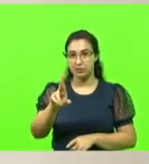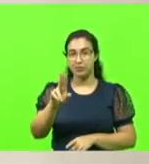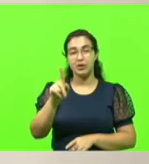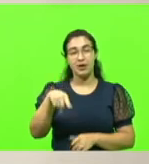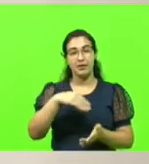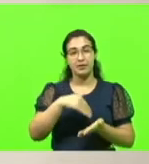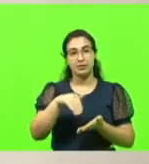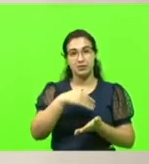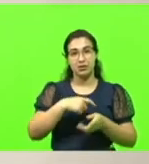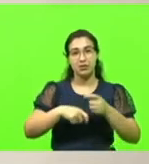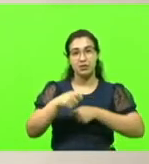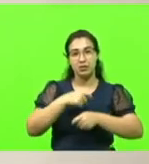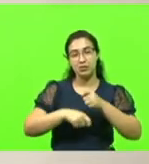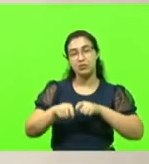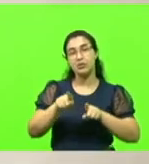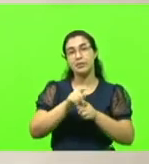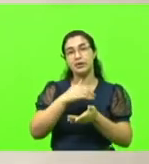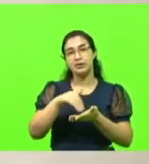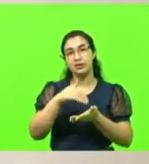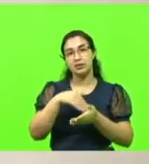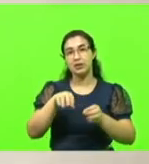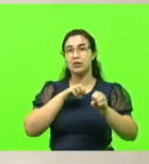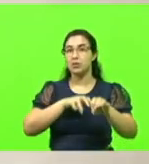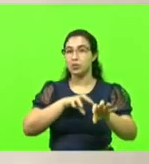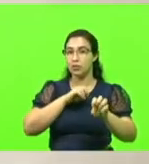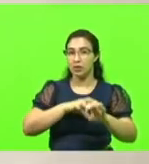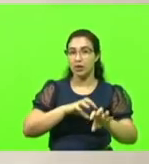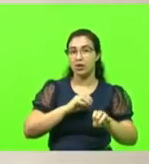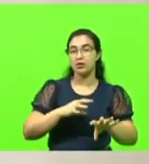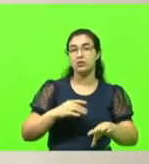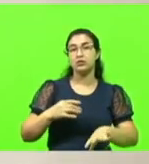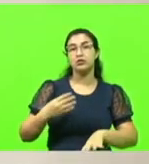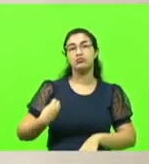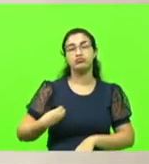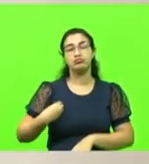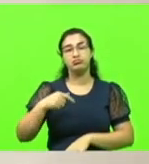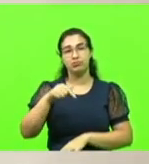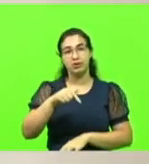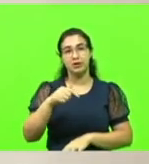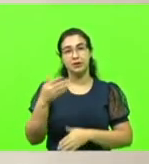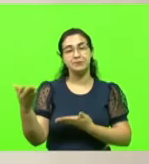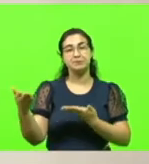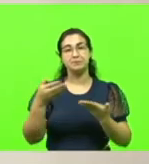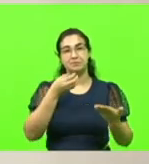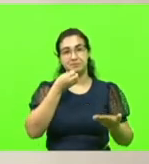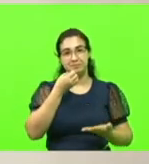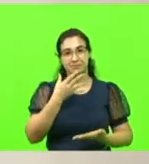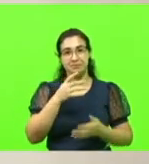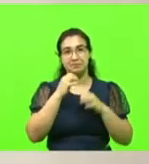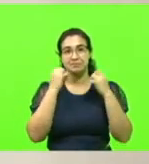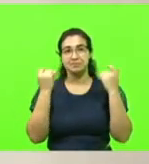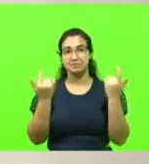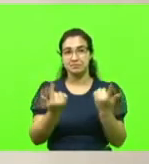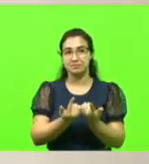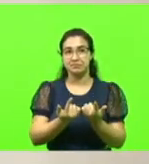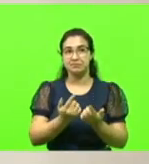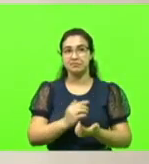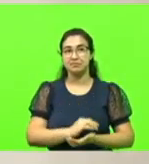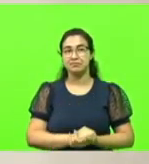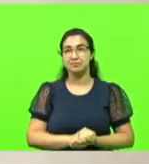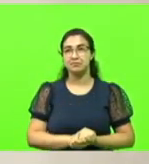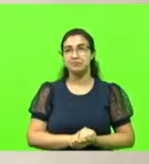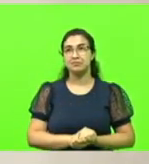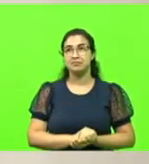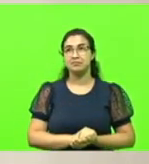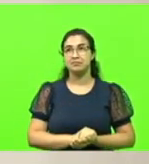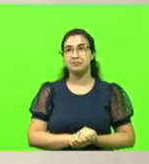como o secretário da Educação também, que está acompanhando. Sejam bem-vindos aqui no plenário. Quem usará a